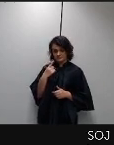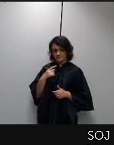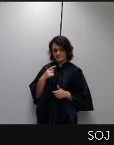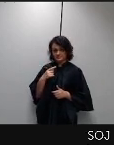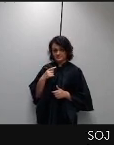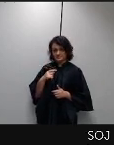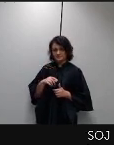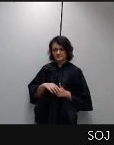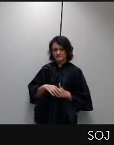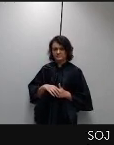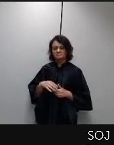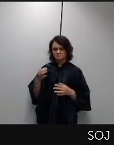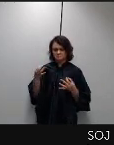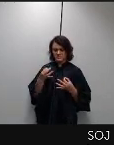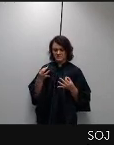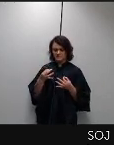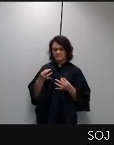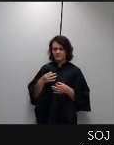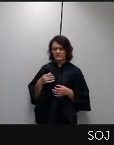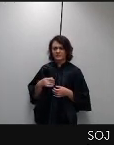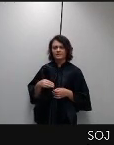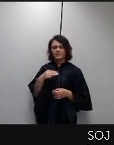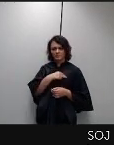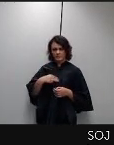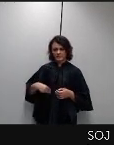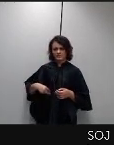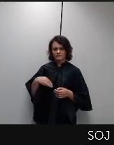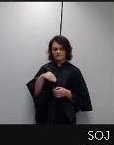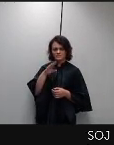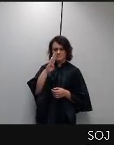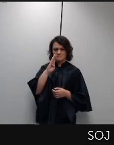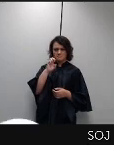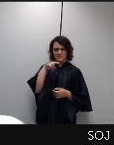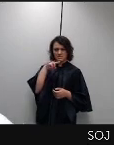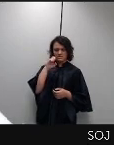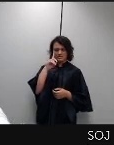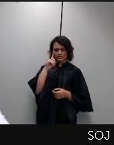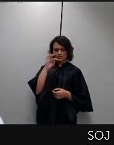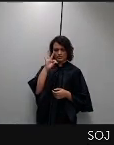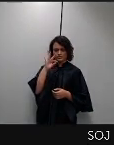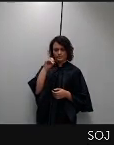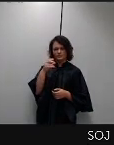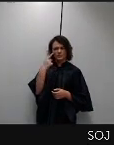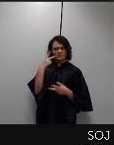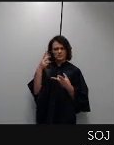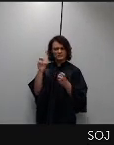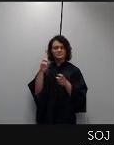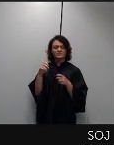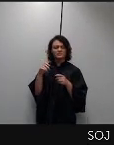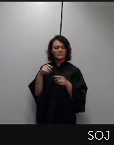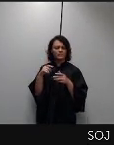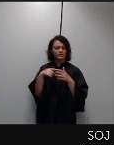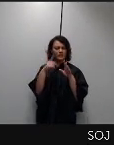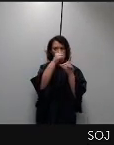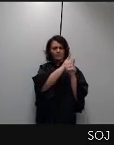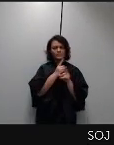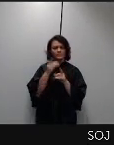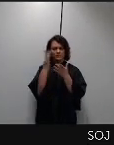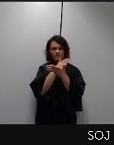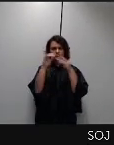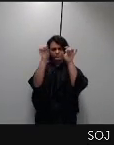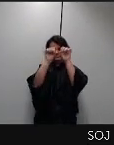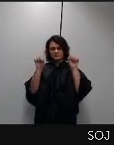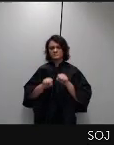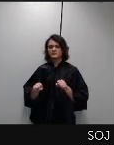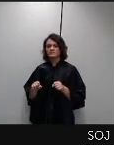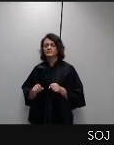o prefeito Ministro Benedito eu até verifico que eu também fiz uma observação no sistema de que